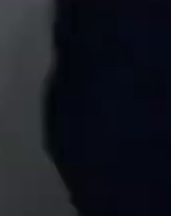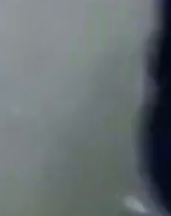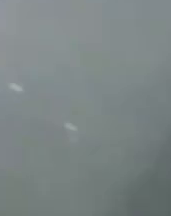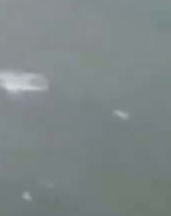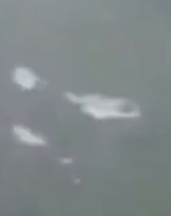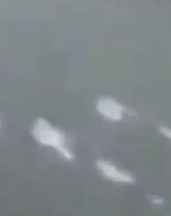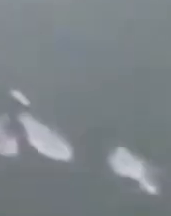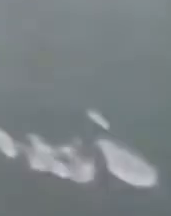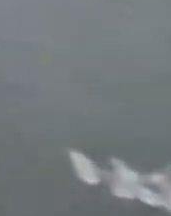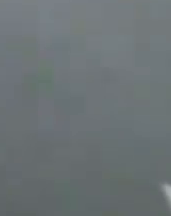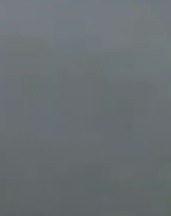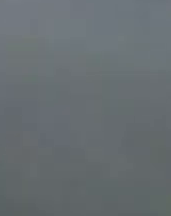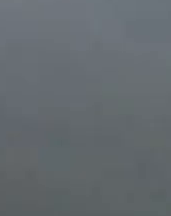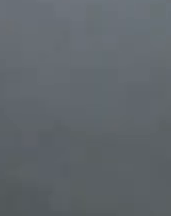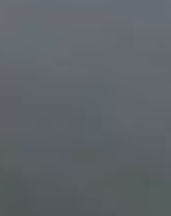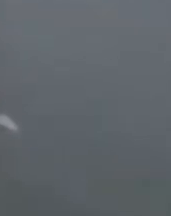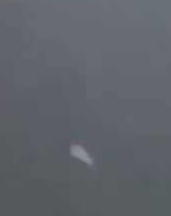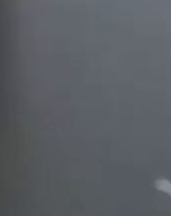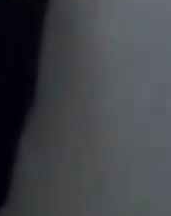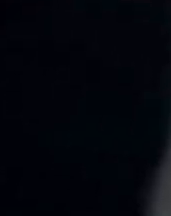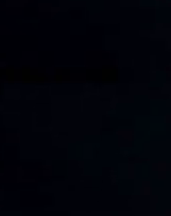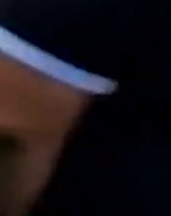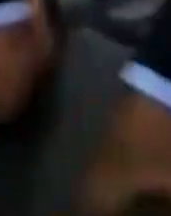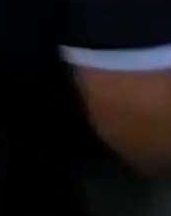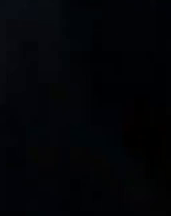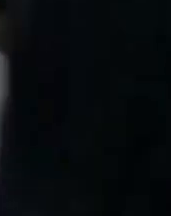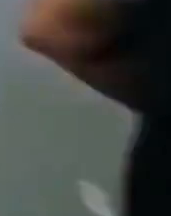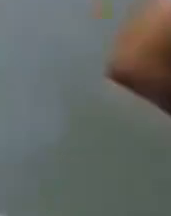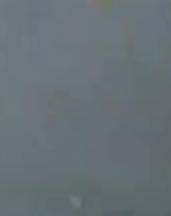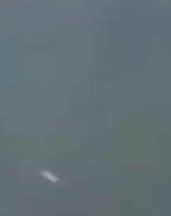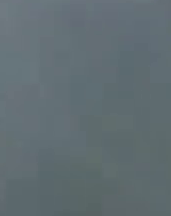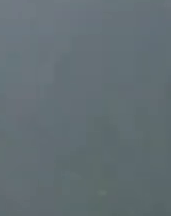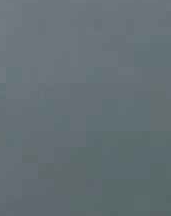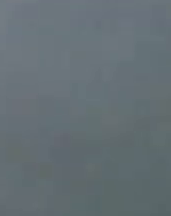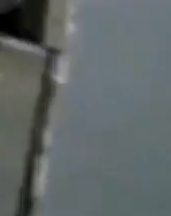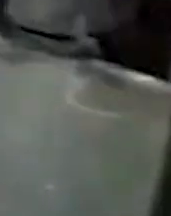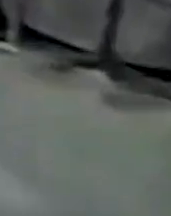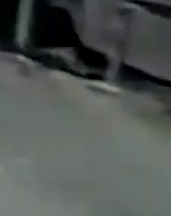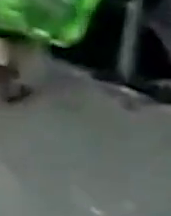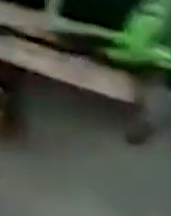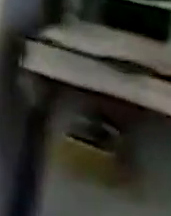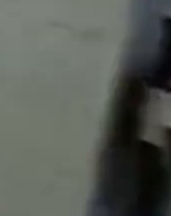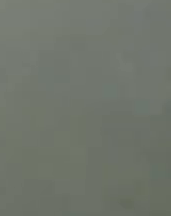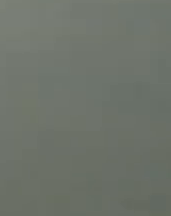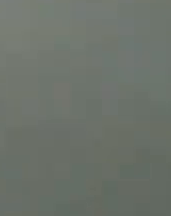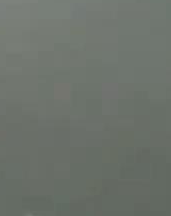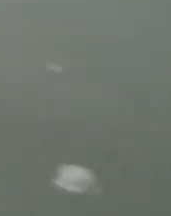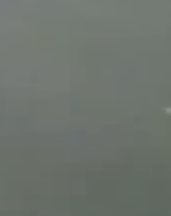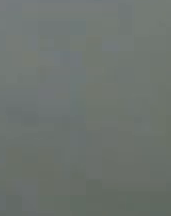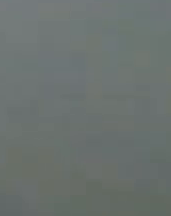Que cumprem medidas socioeducativas nas unidades do Rio de Janeiro.